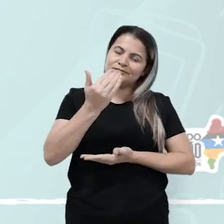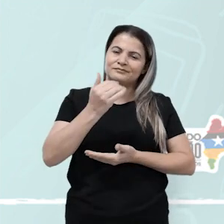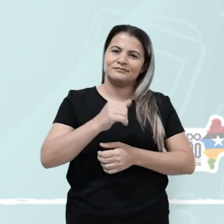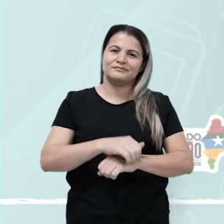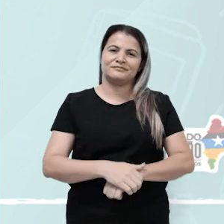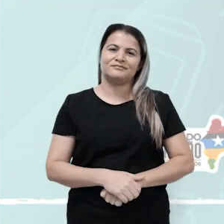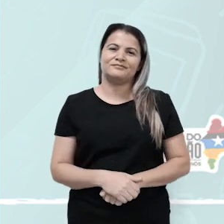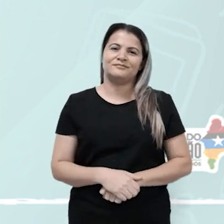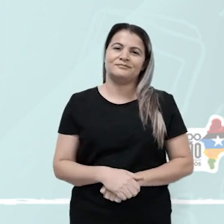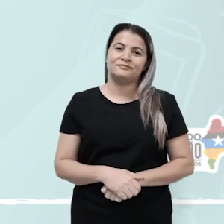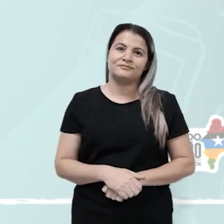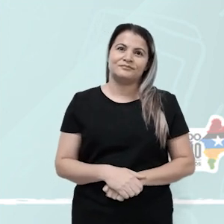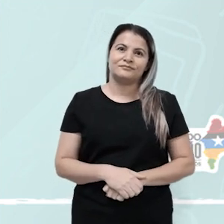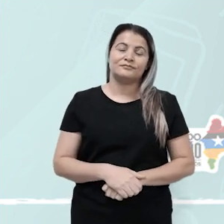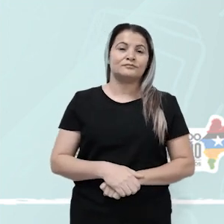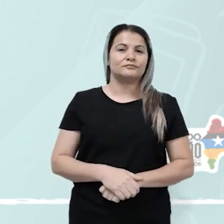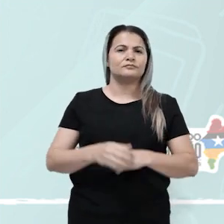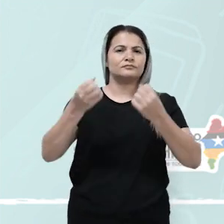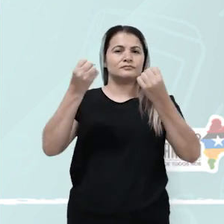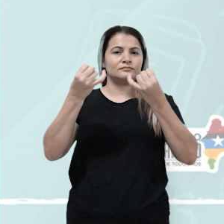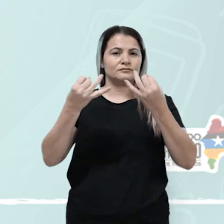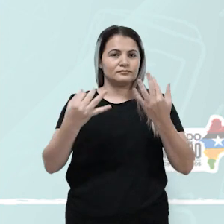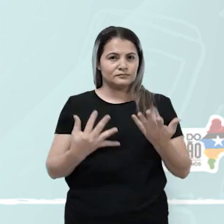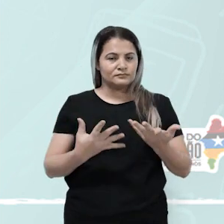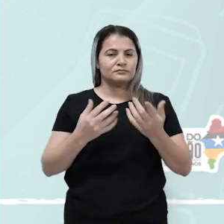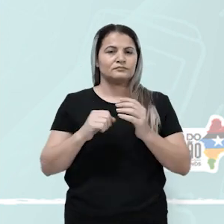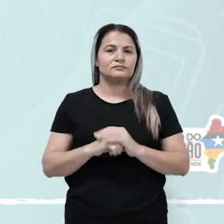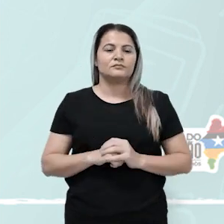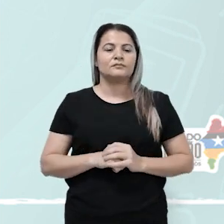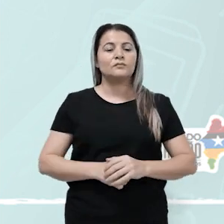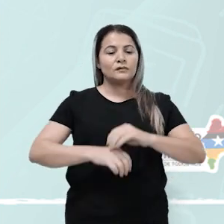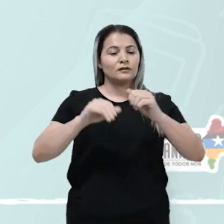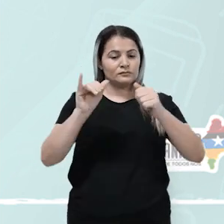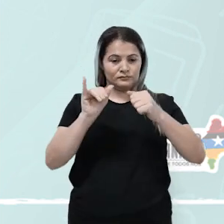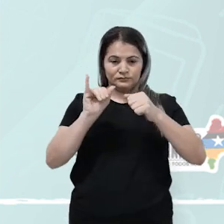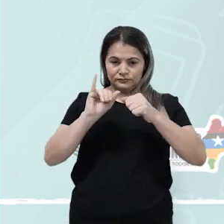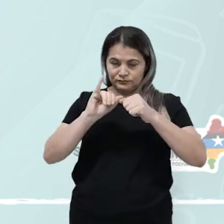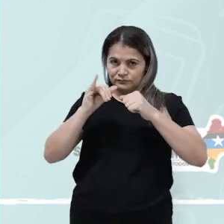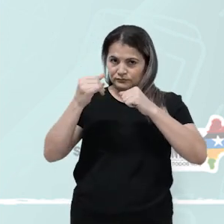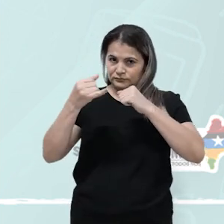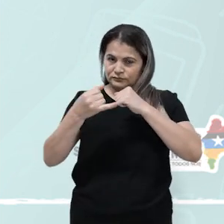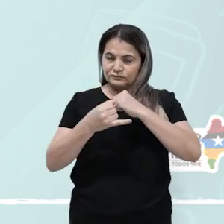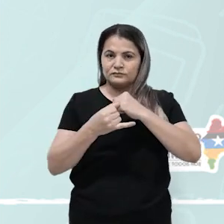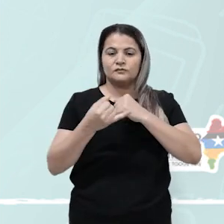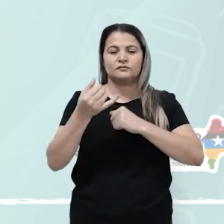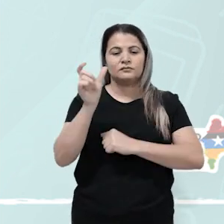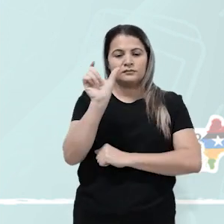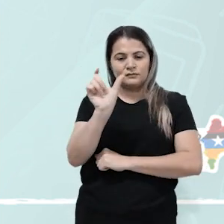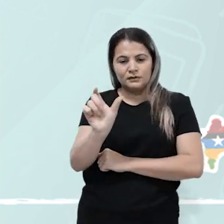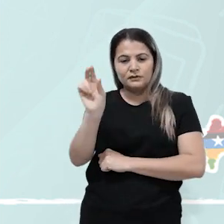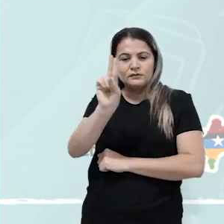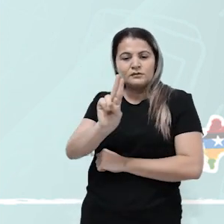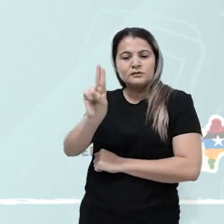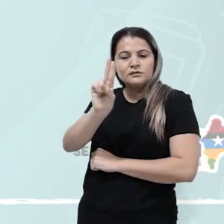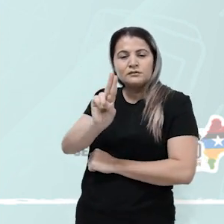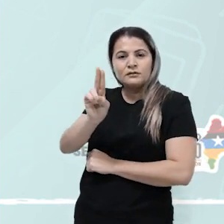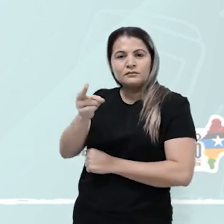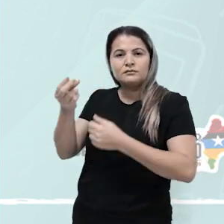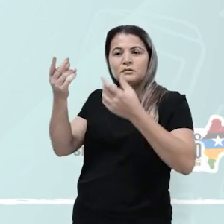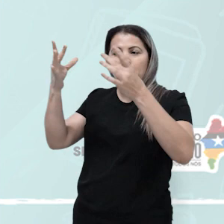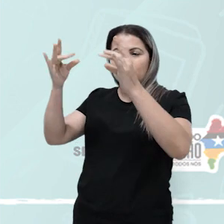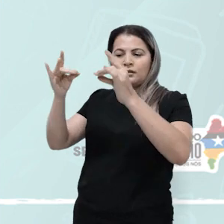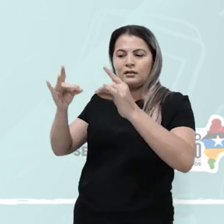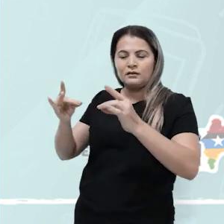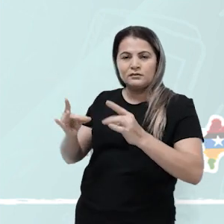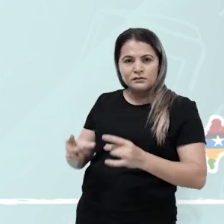lá. Definição. An adjective is a word you use to describe a person, place or thing.